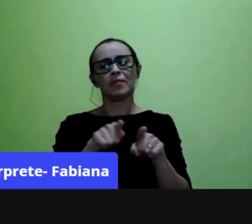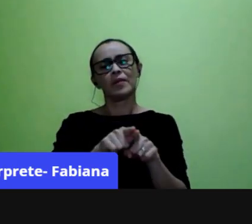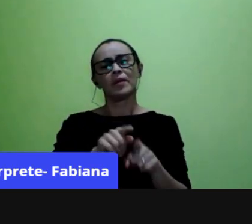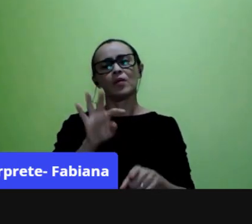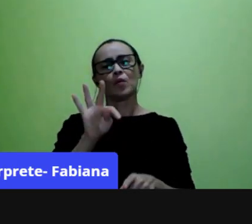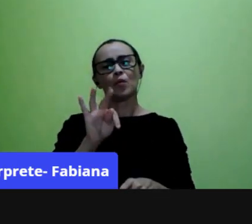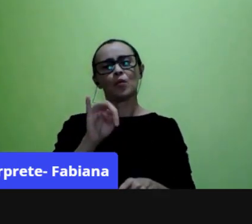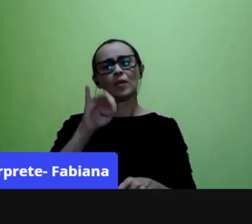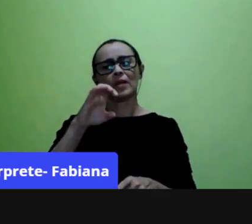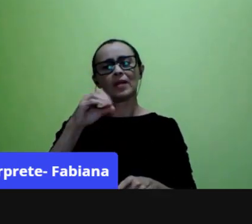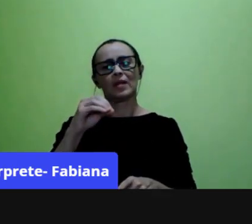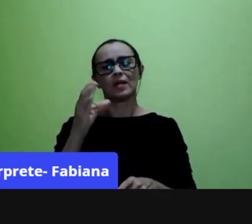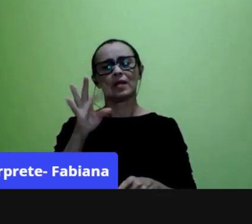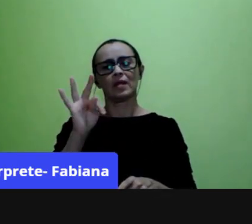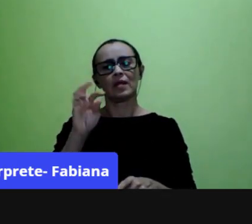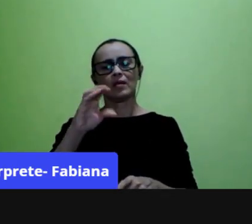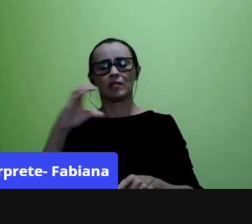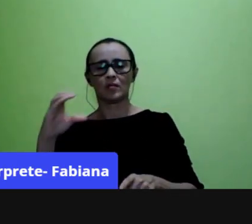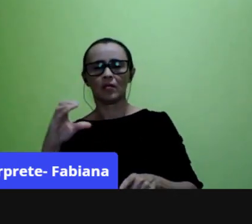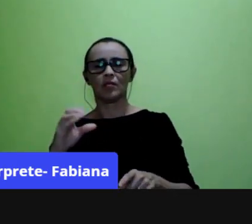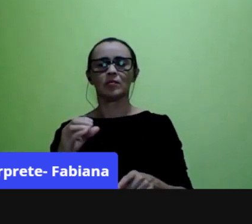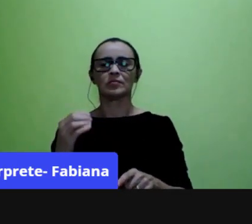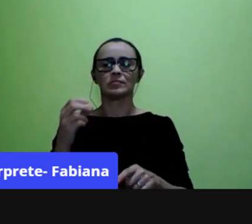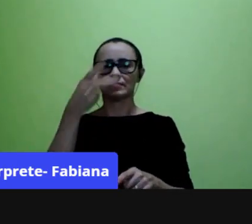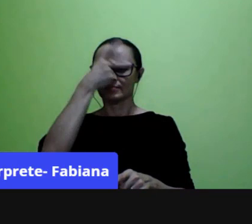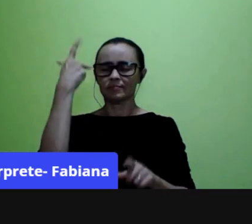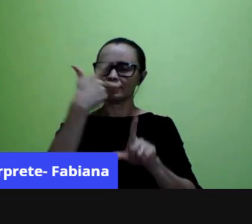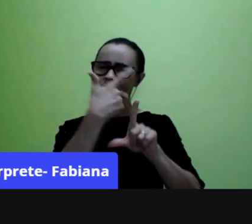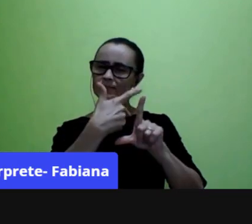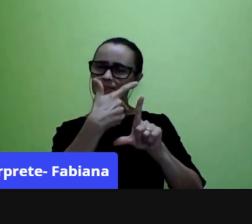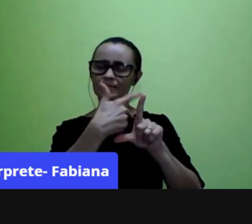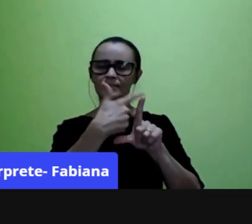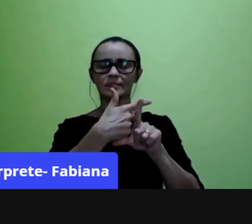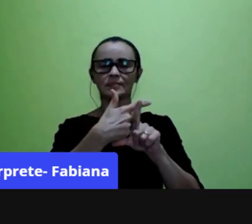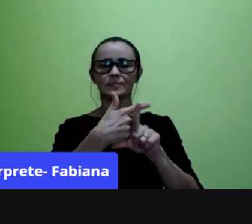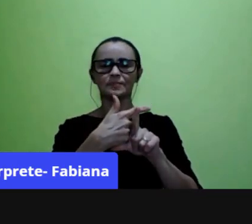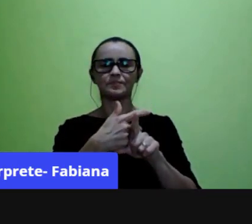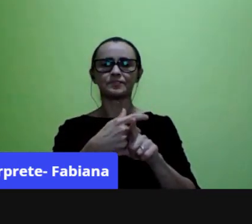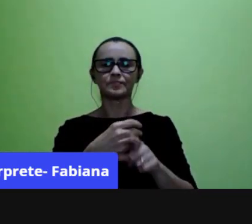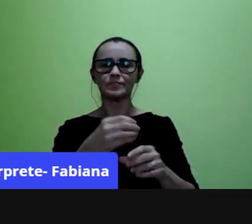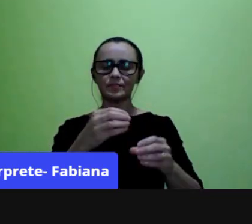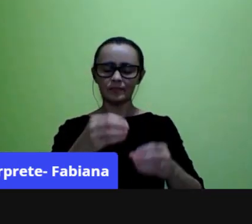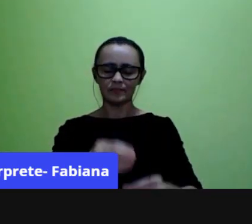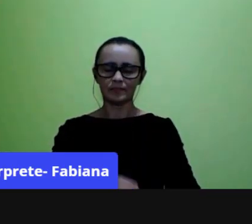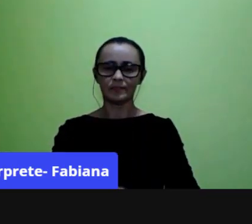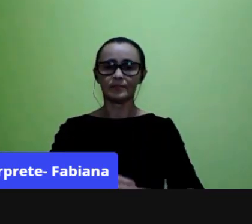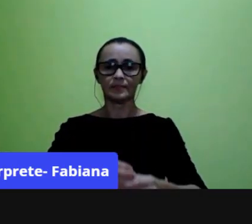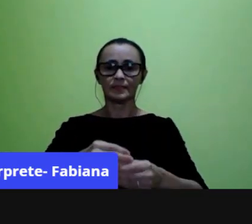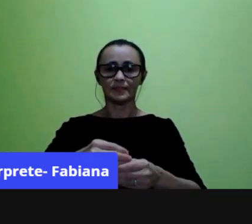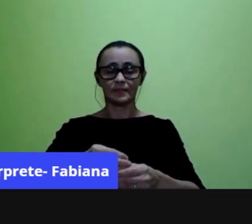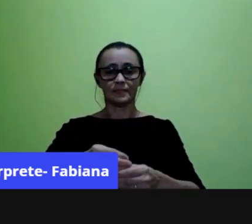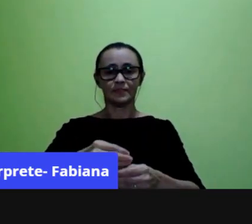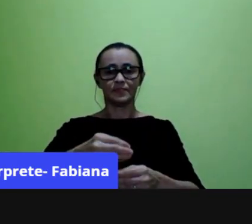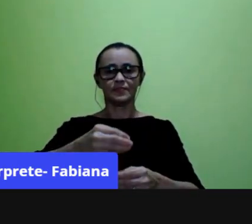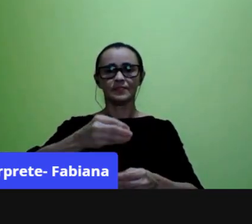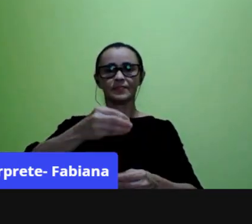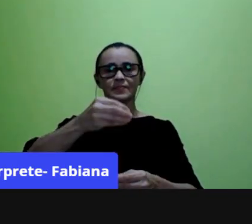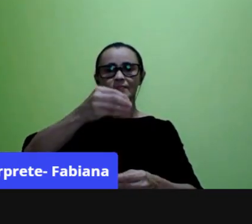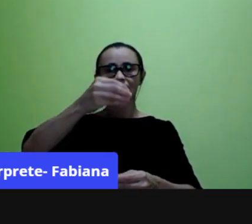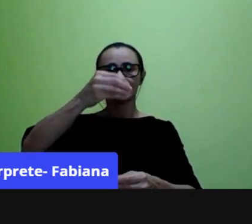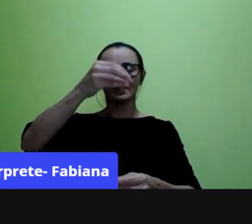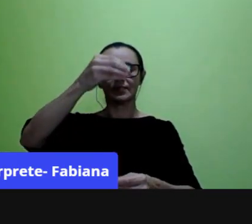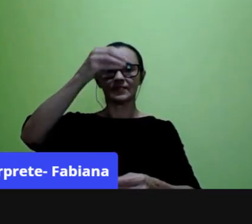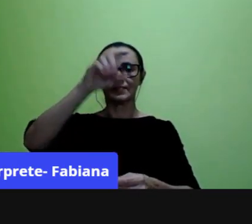estouraram e as pessoas estão gravando muitos vídeos, que é aquele pedestal que tem um círculo luminoso com uma